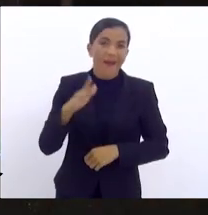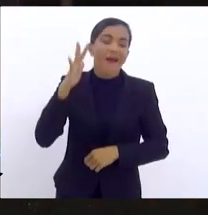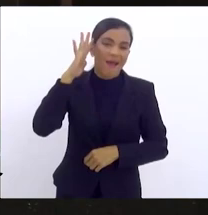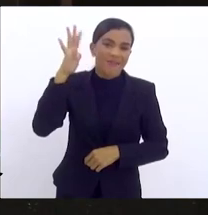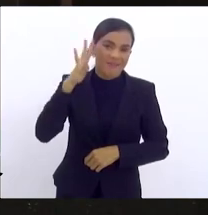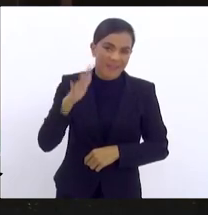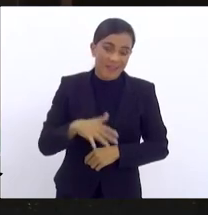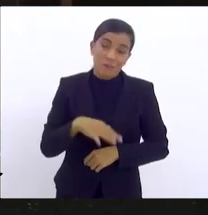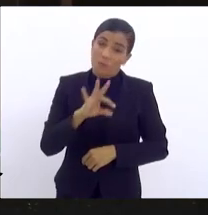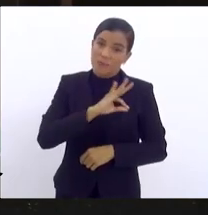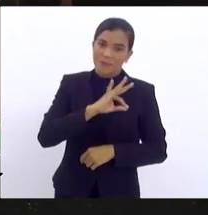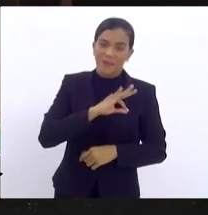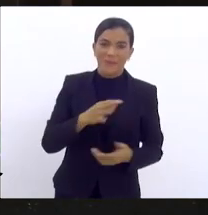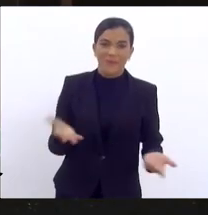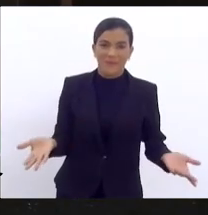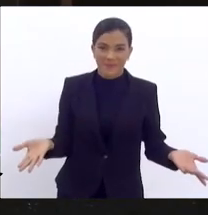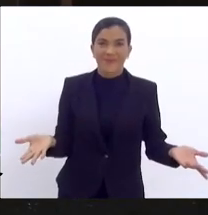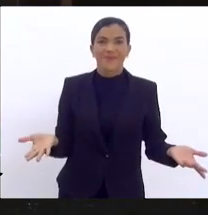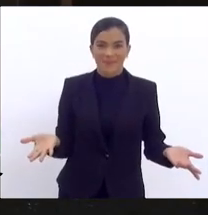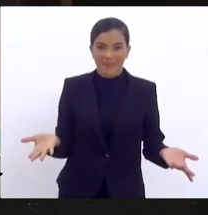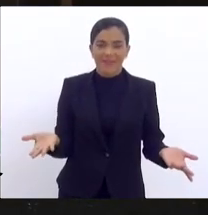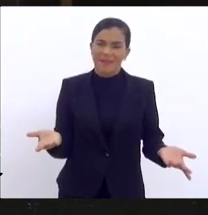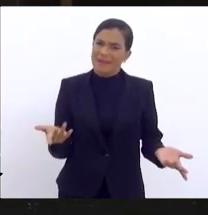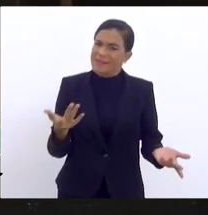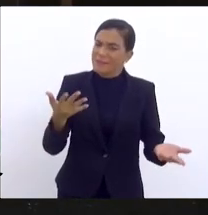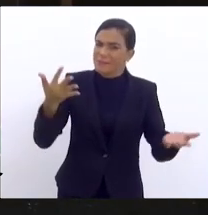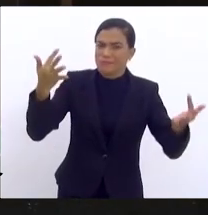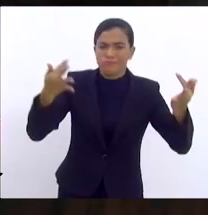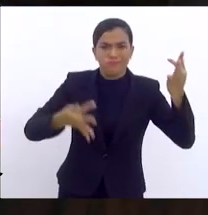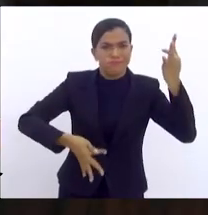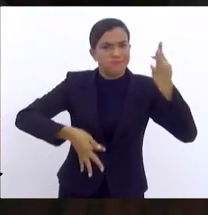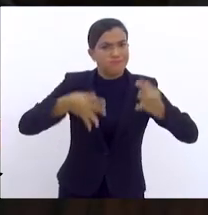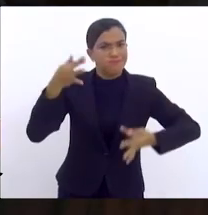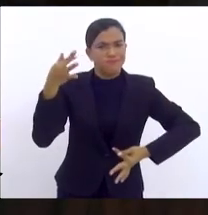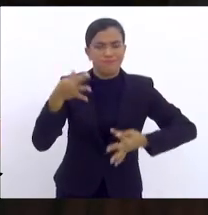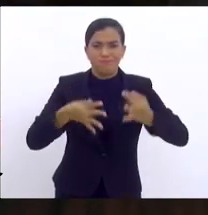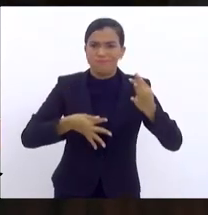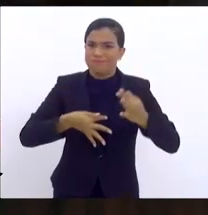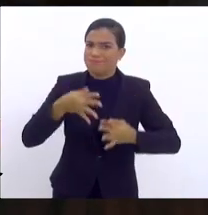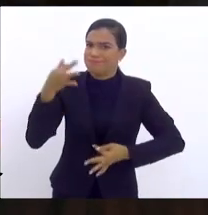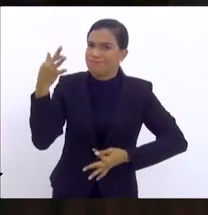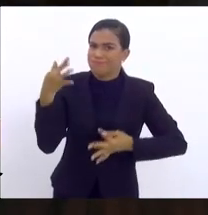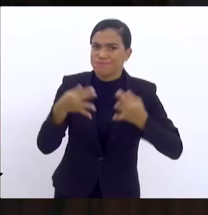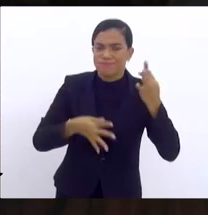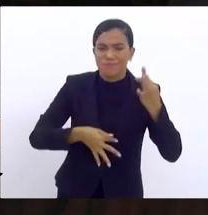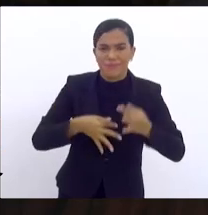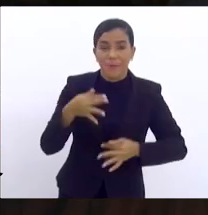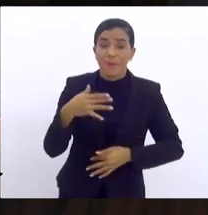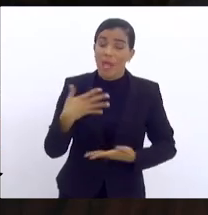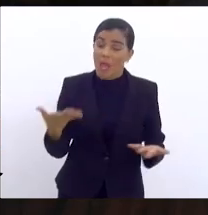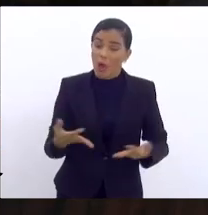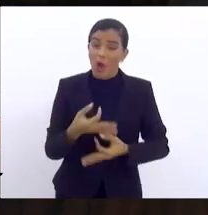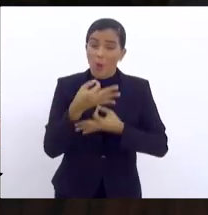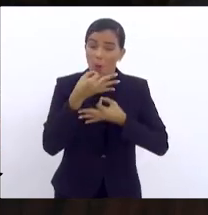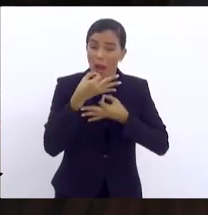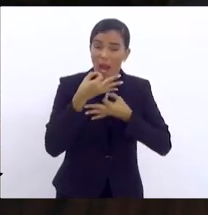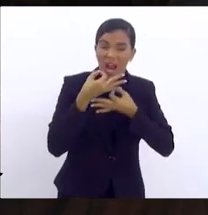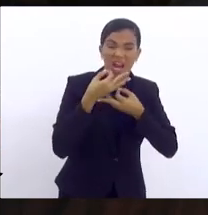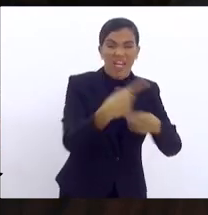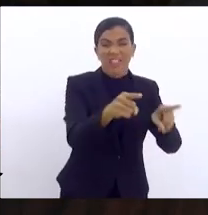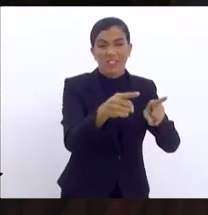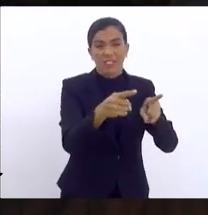os policiais isso é de uma Ofensa E aí agora uma crítica construtiva